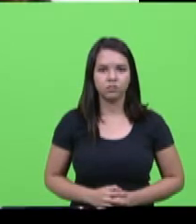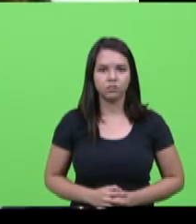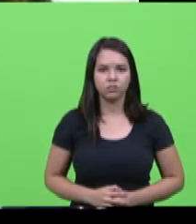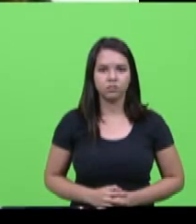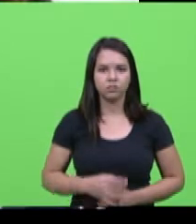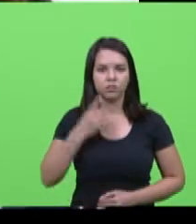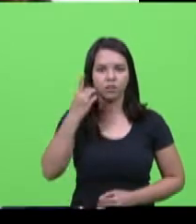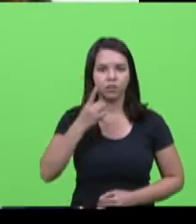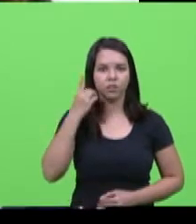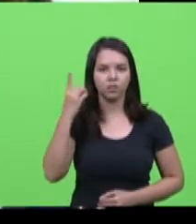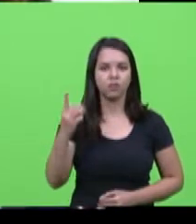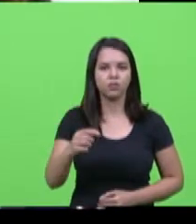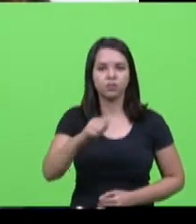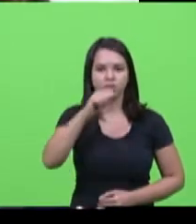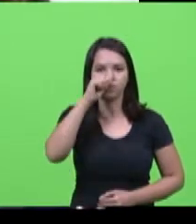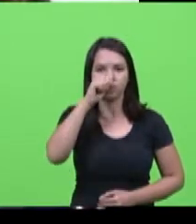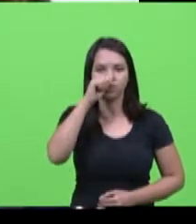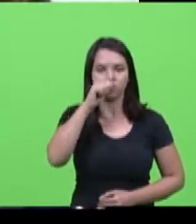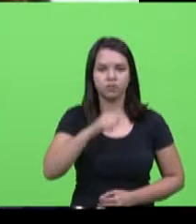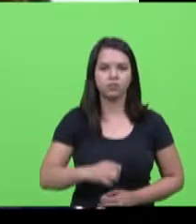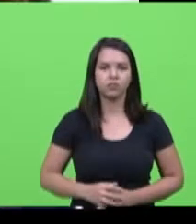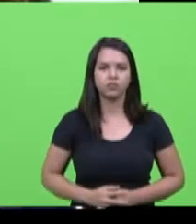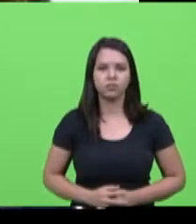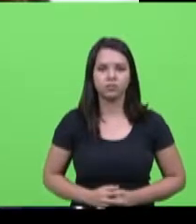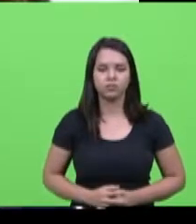Deputado João Amin.